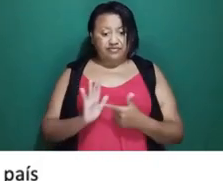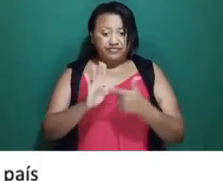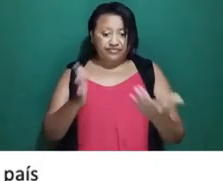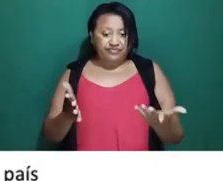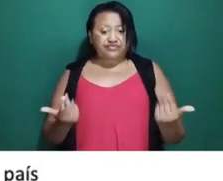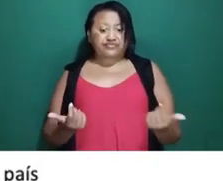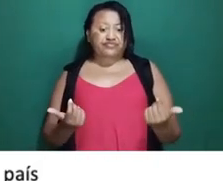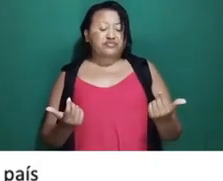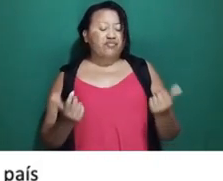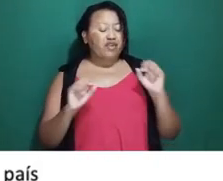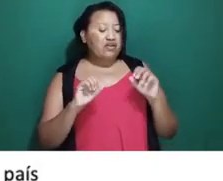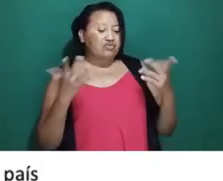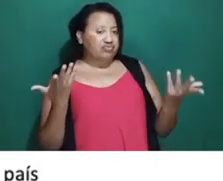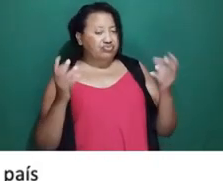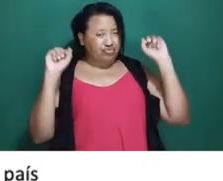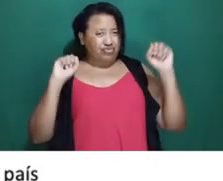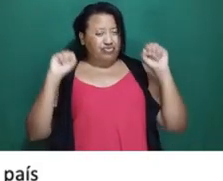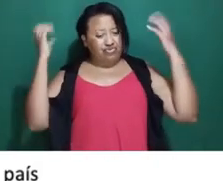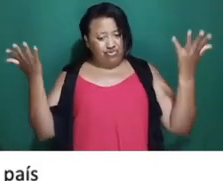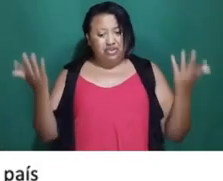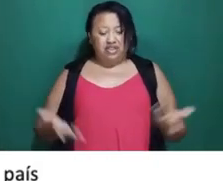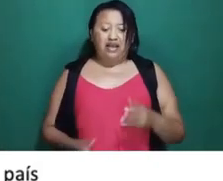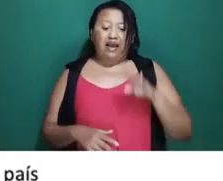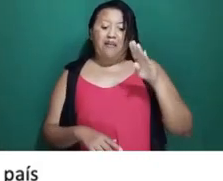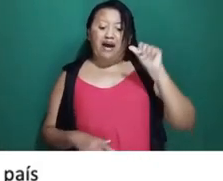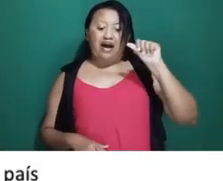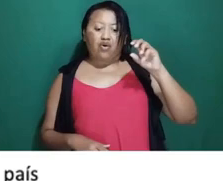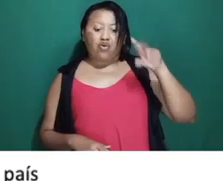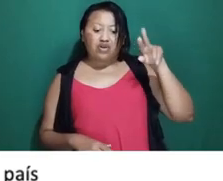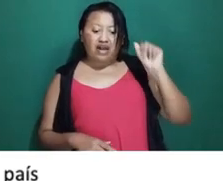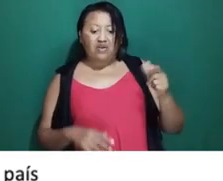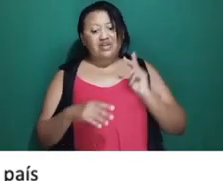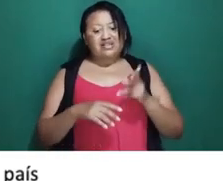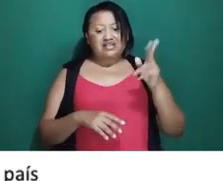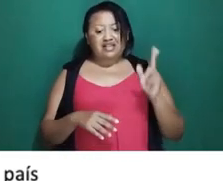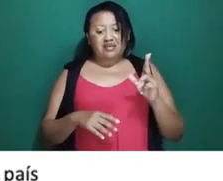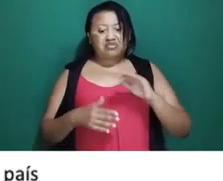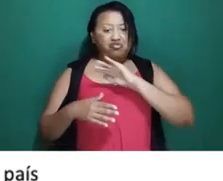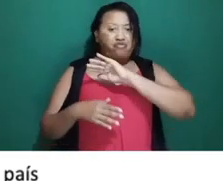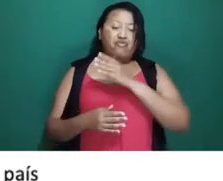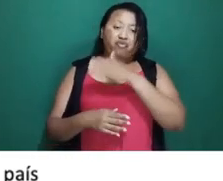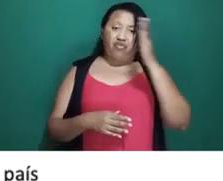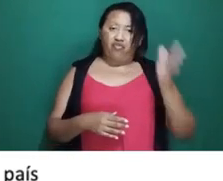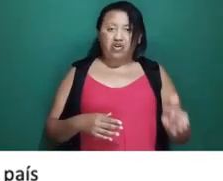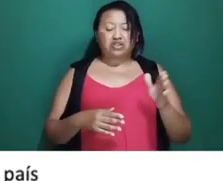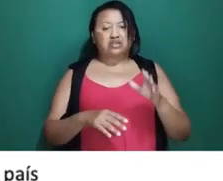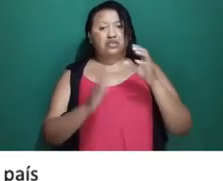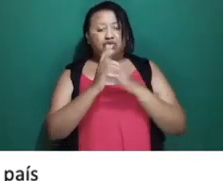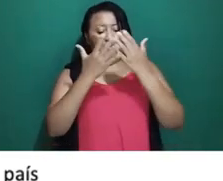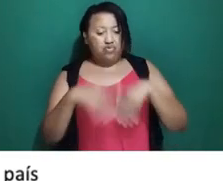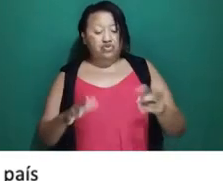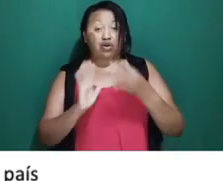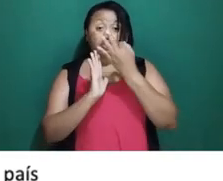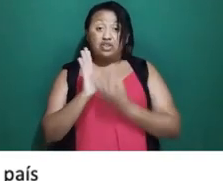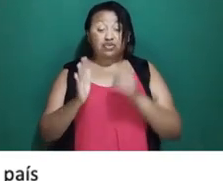aquários 2016 e Bacurau 2019 sempre fora de concurso é um texto do Jornal Zero